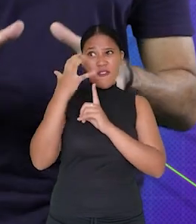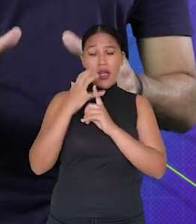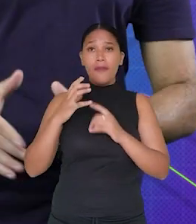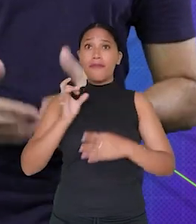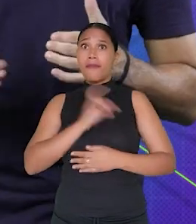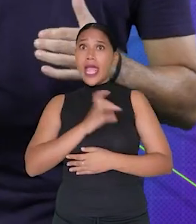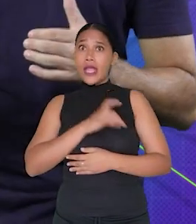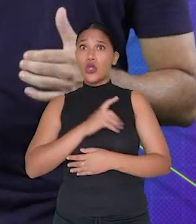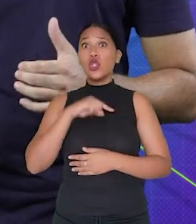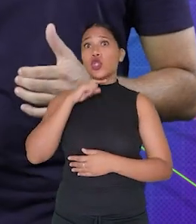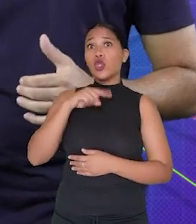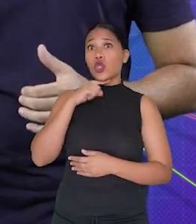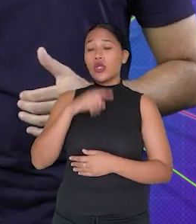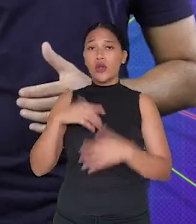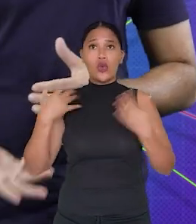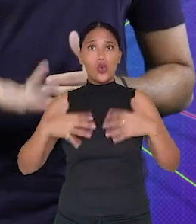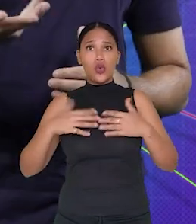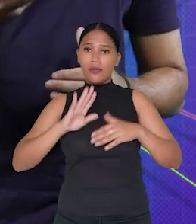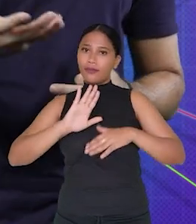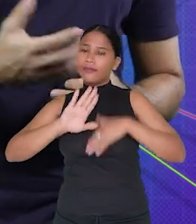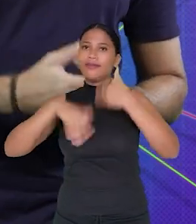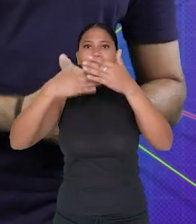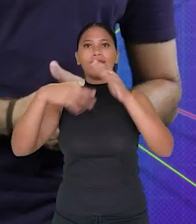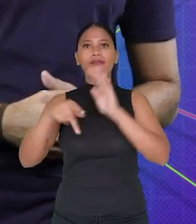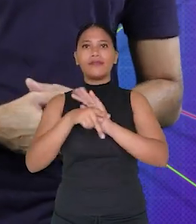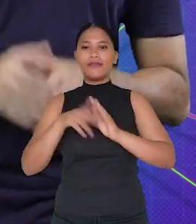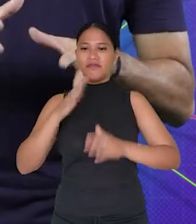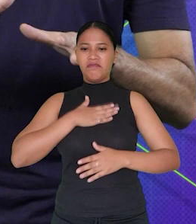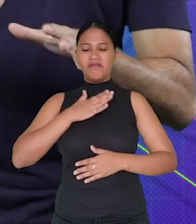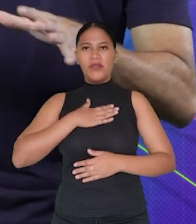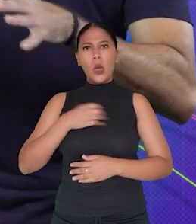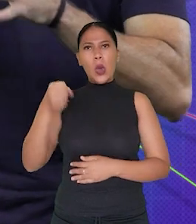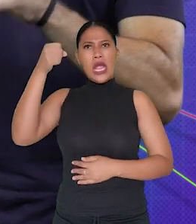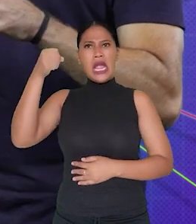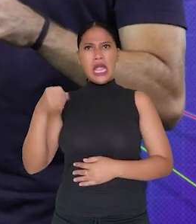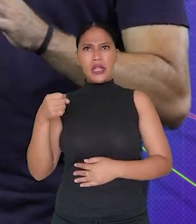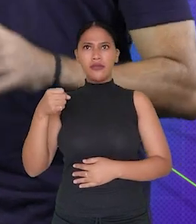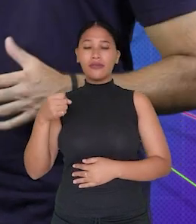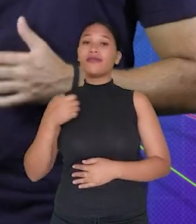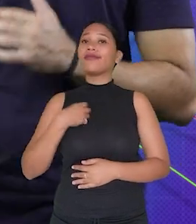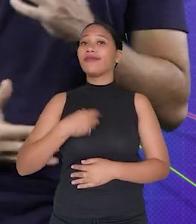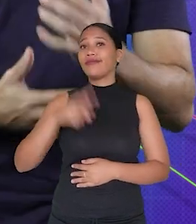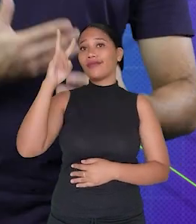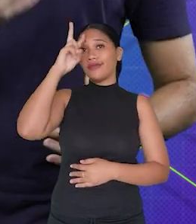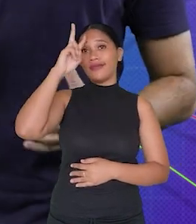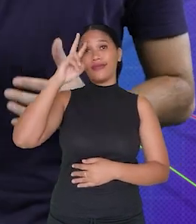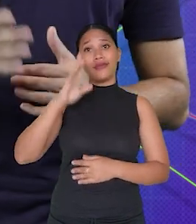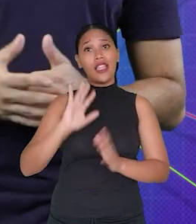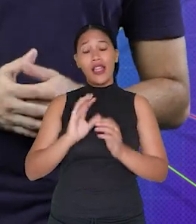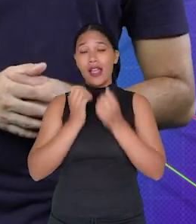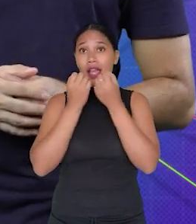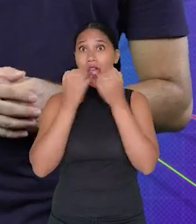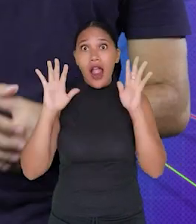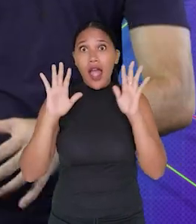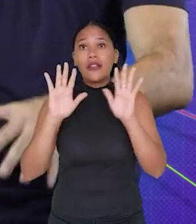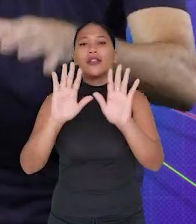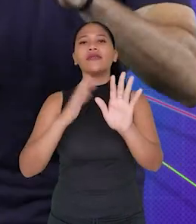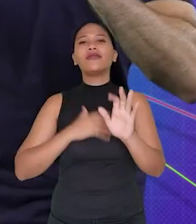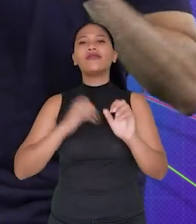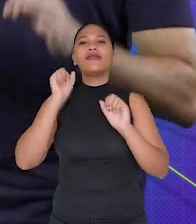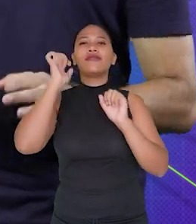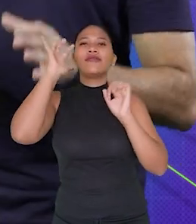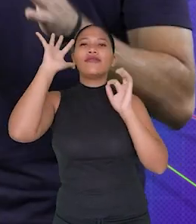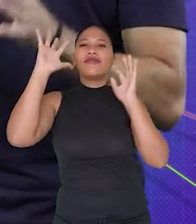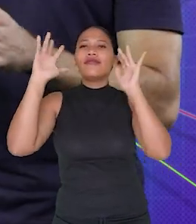forçado a enfrentar seus medos e dúvidas, e a crescer como guerreiro. A história não é explícita, deixando espaço para a imaginação do jogador,